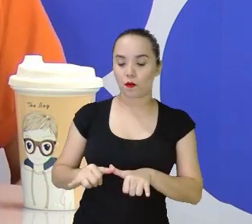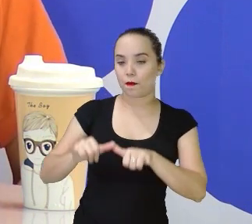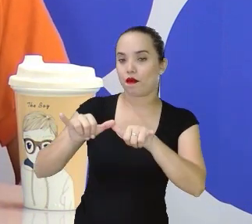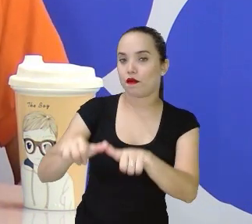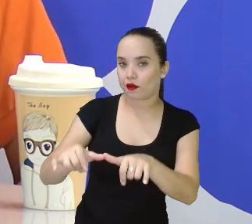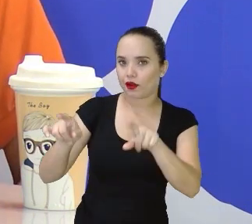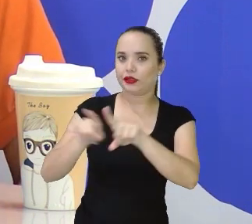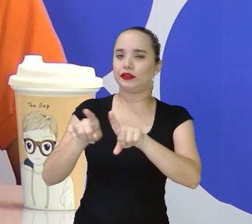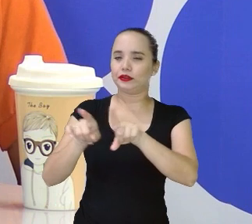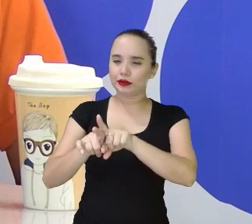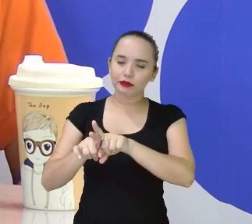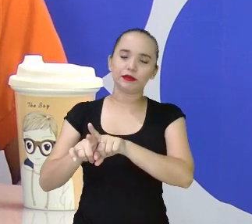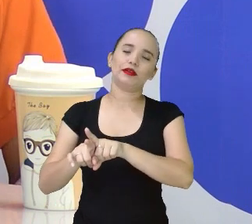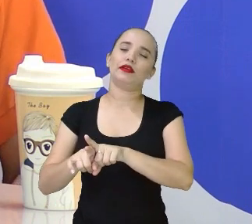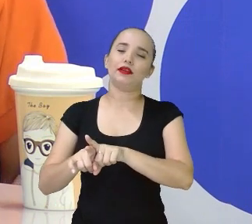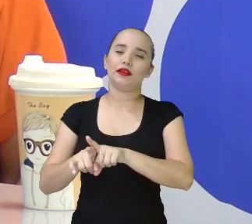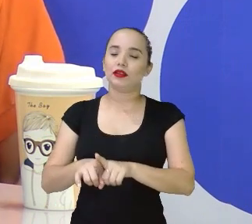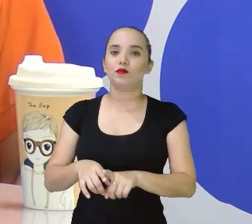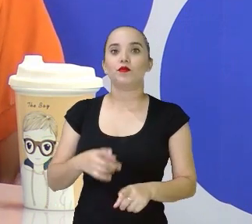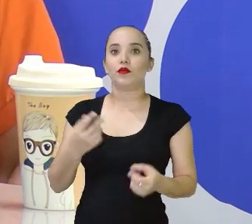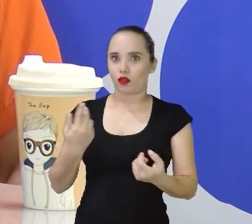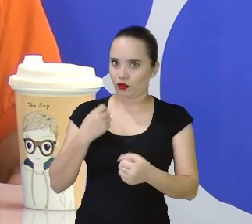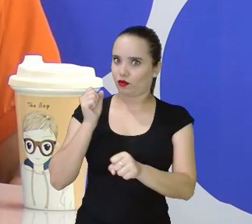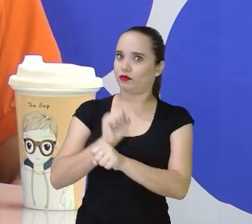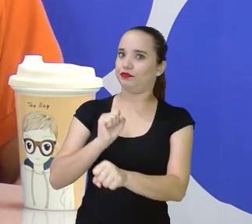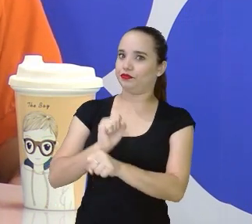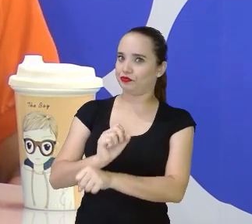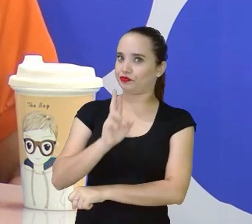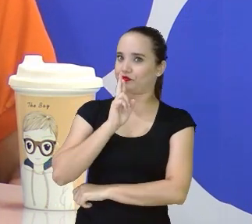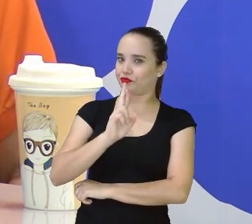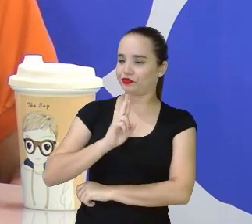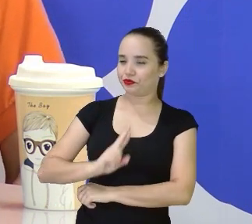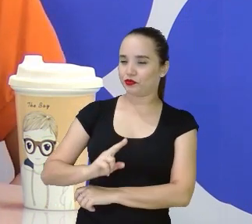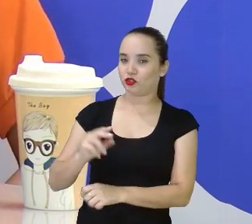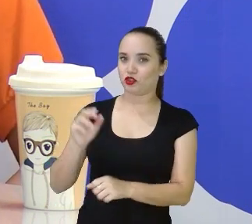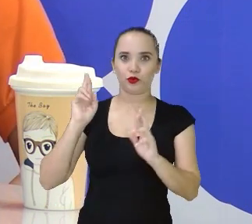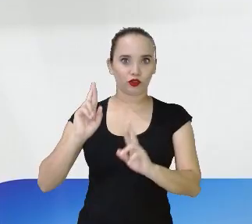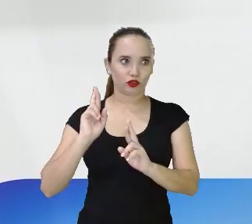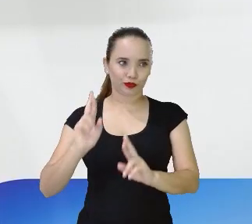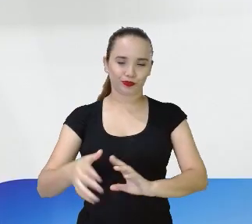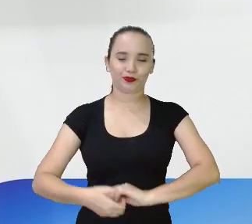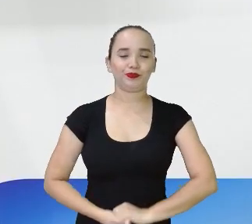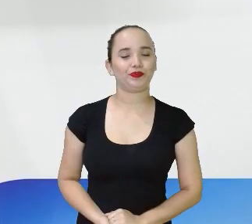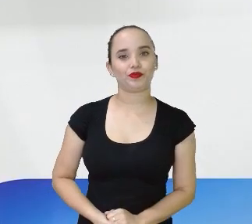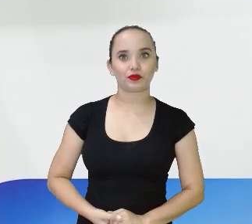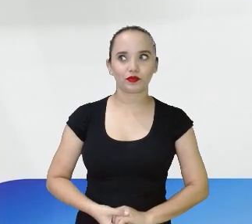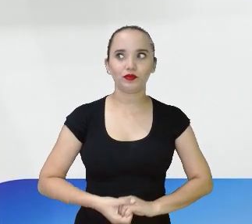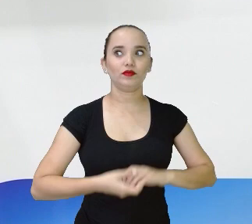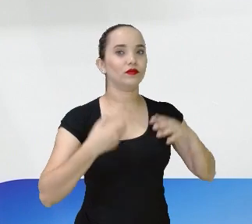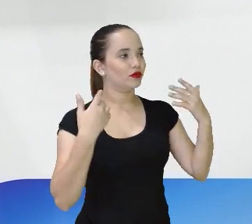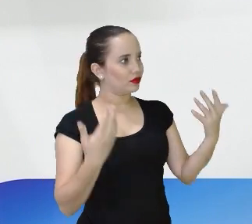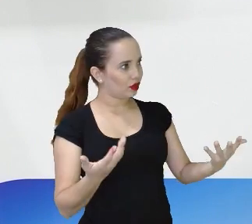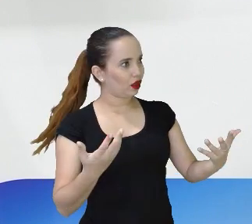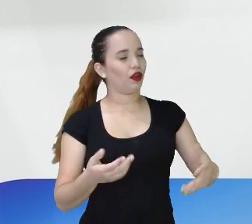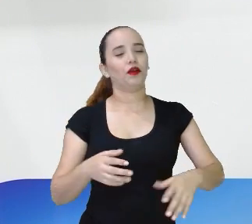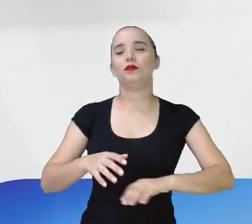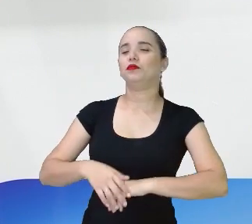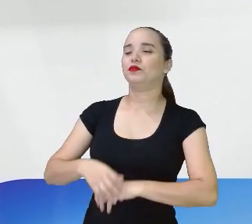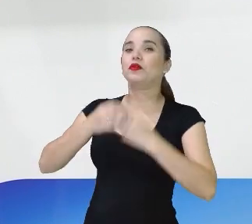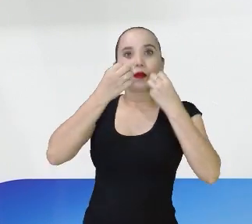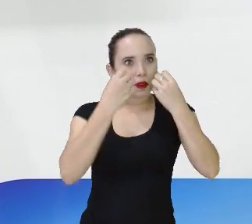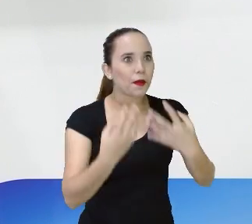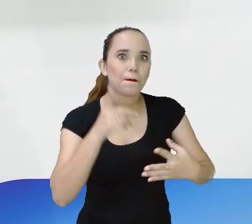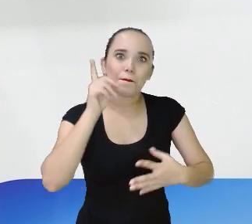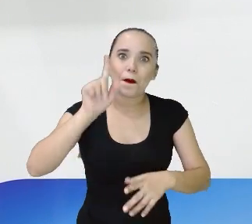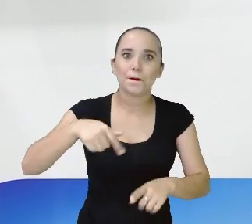Beatriz colocando isso aqui pra gente e eu ainda estou aguardando a resposta aí dos outros. Pois, enquanto aguarda, que bom, Beatriz, o mercado